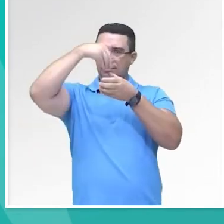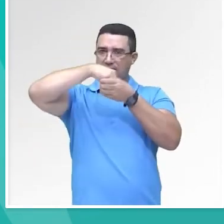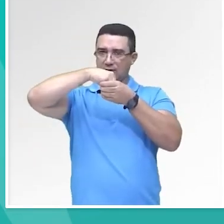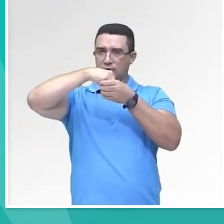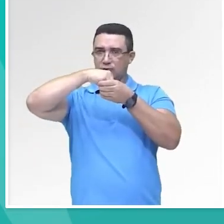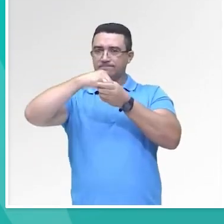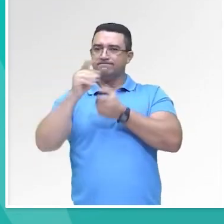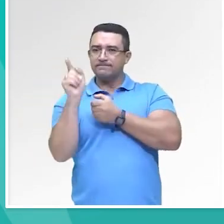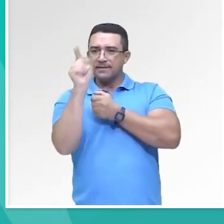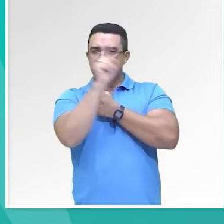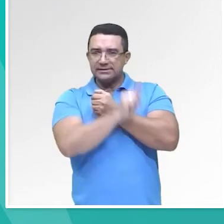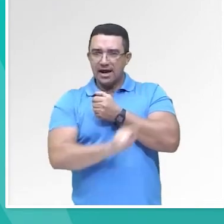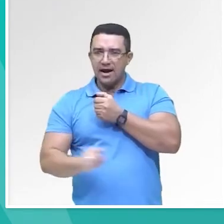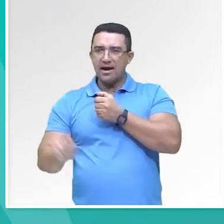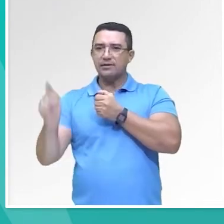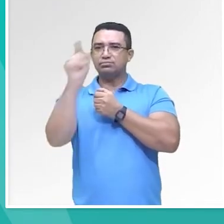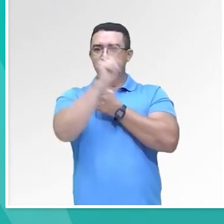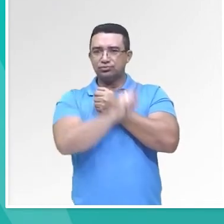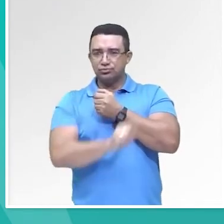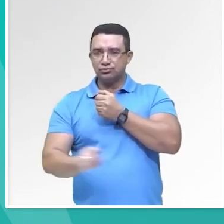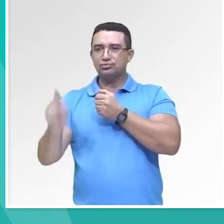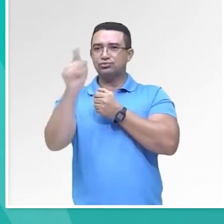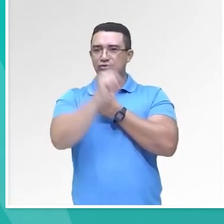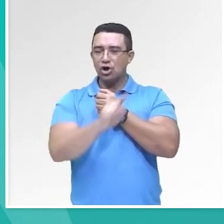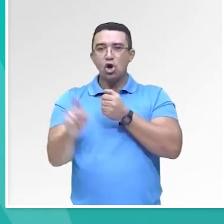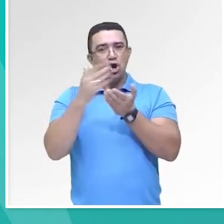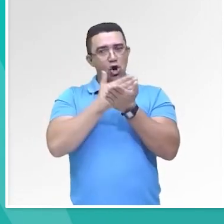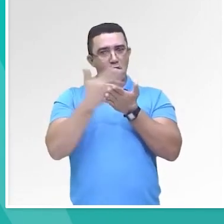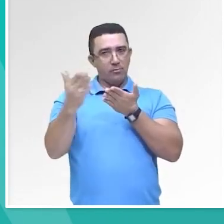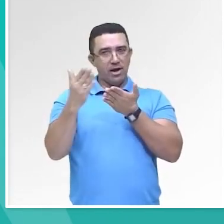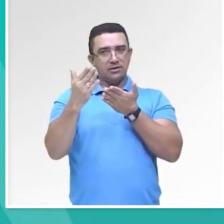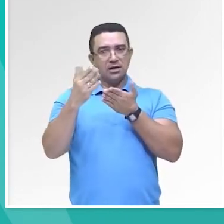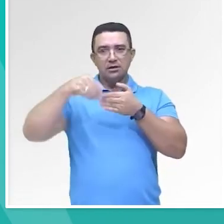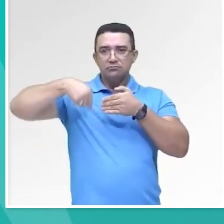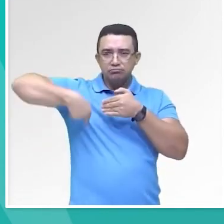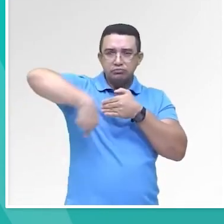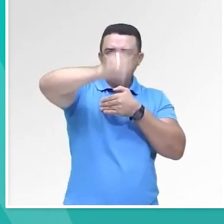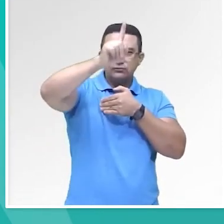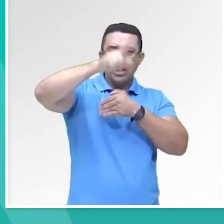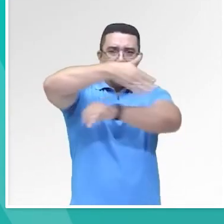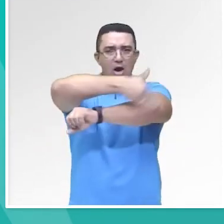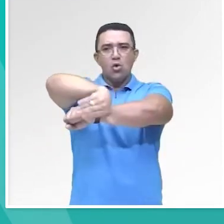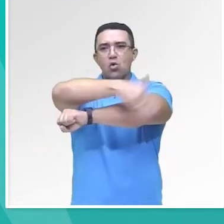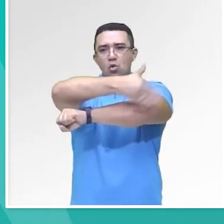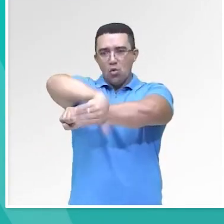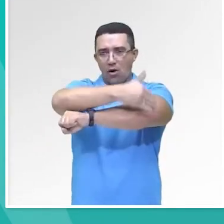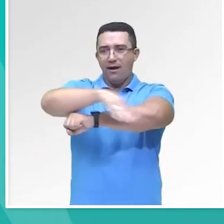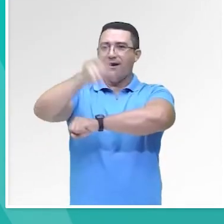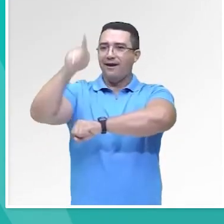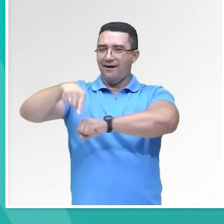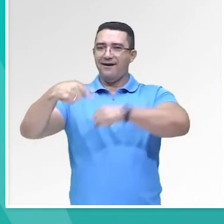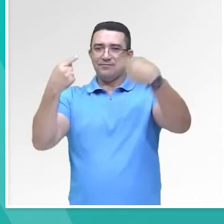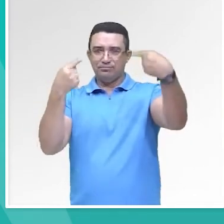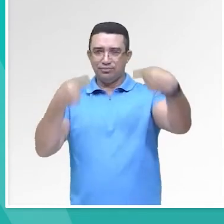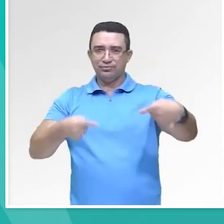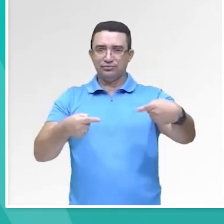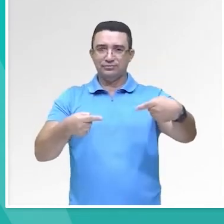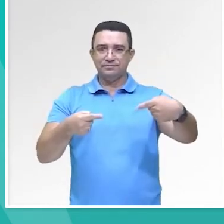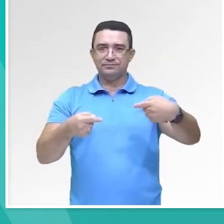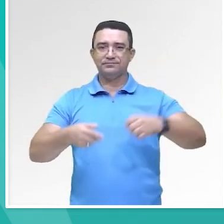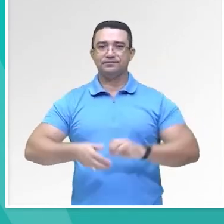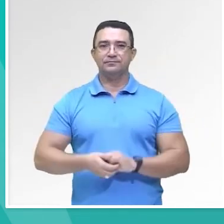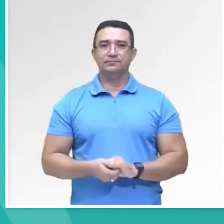percurso é feito pelas ruas da cidade, da onde é feita a competição, tá? Então,